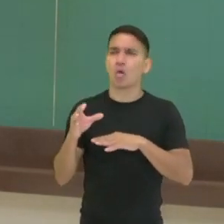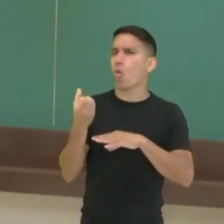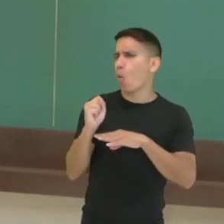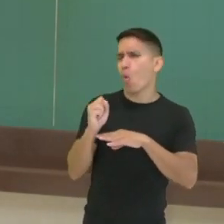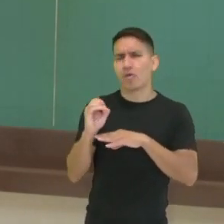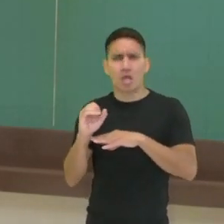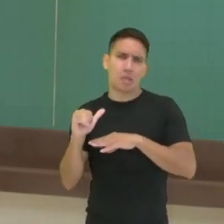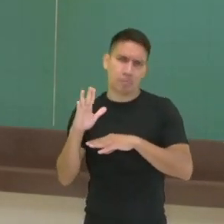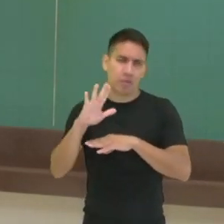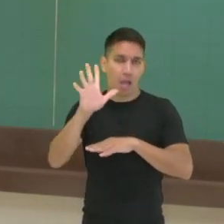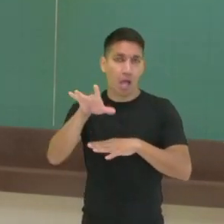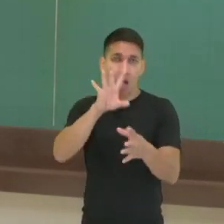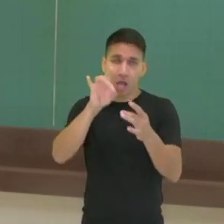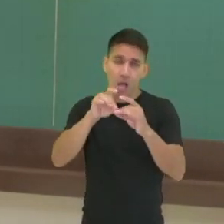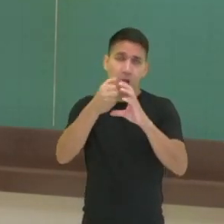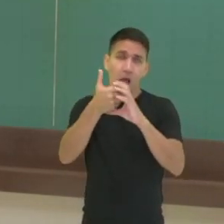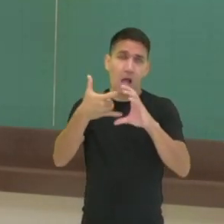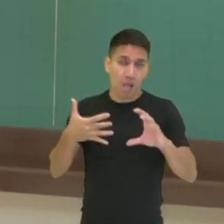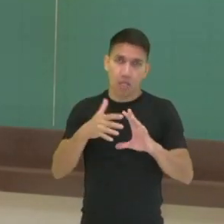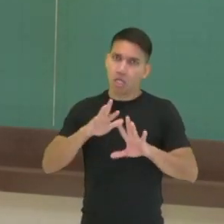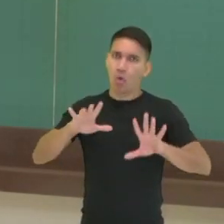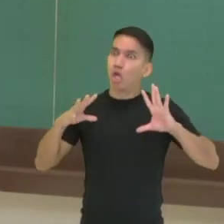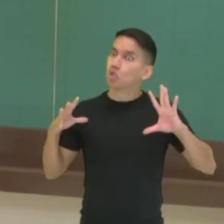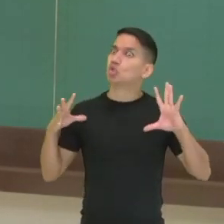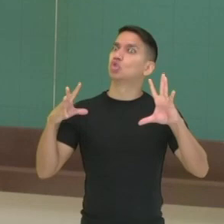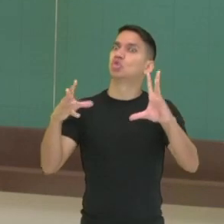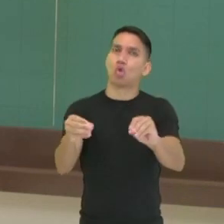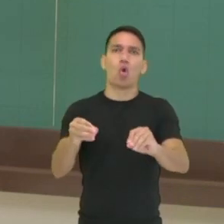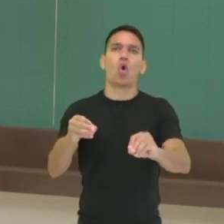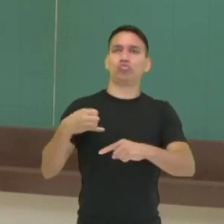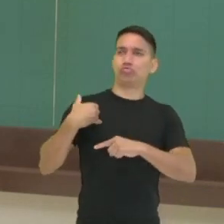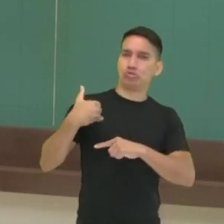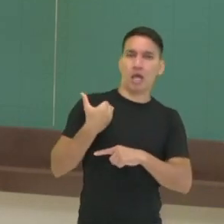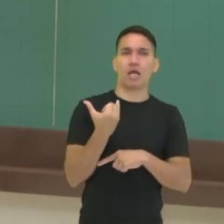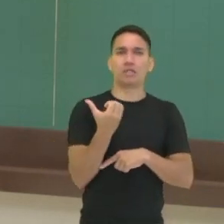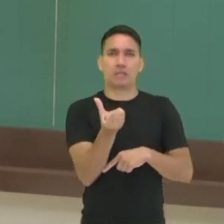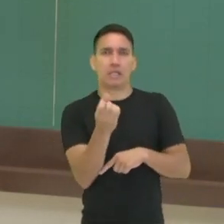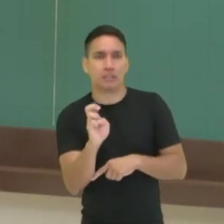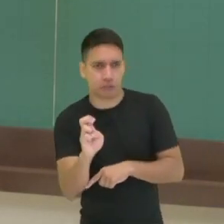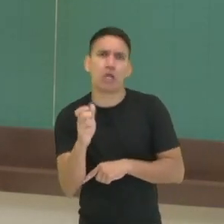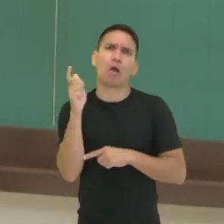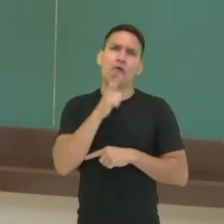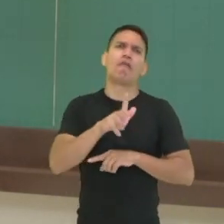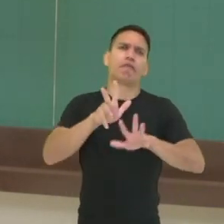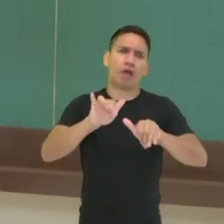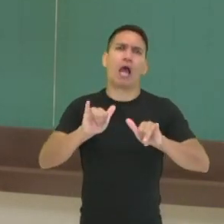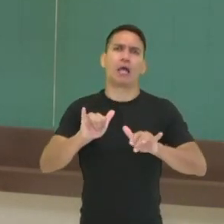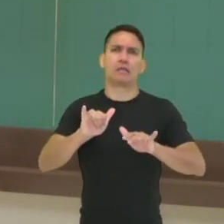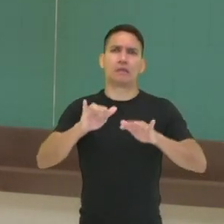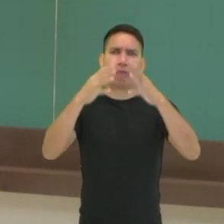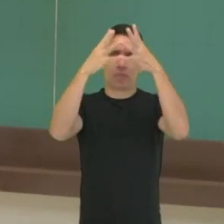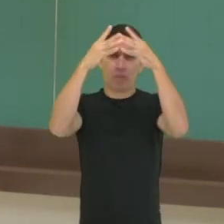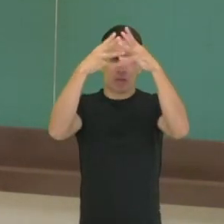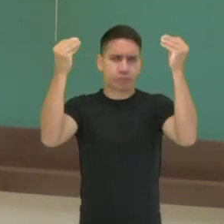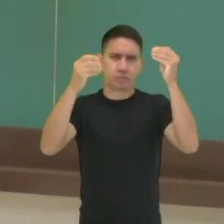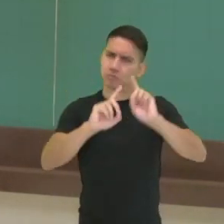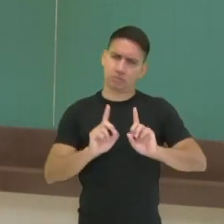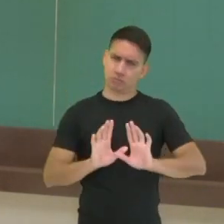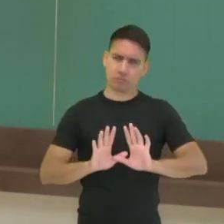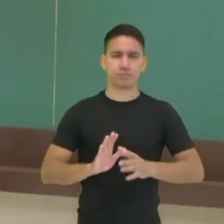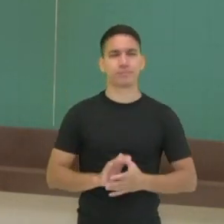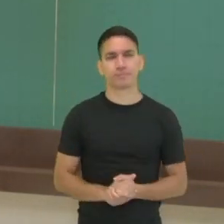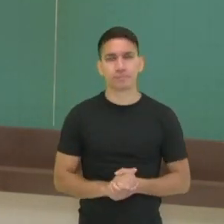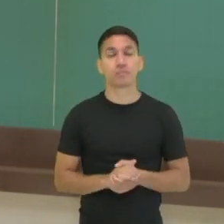que é uma característica. Não necessariamente todos esses indivíduos podem apresentar Alzheimer.